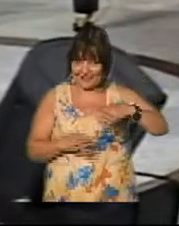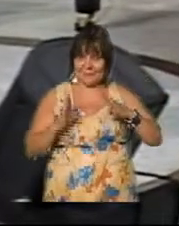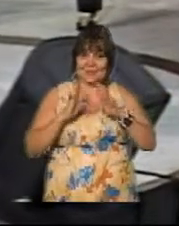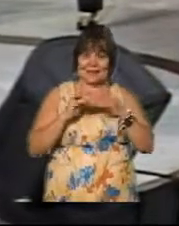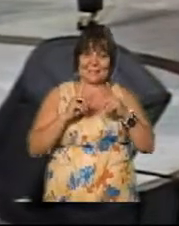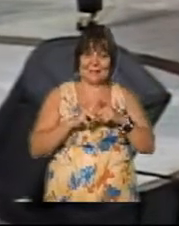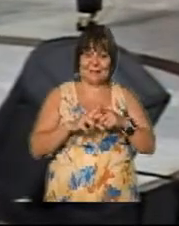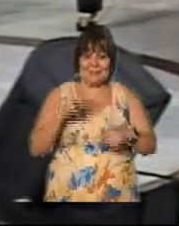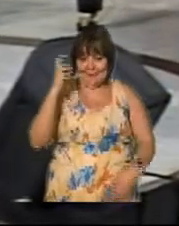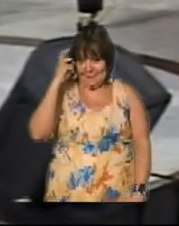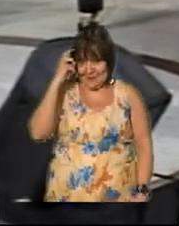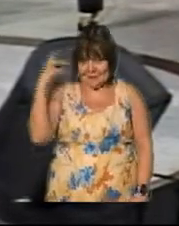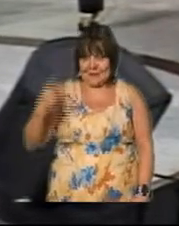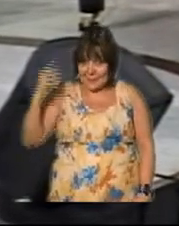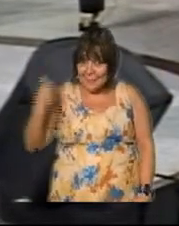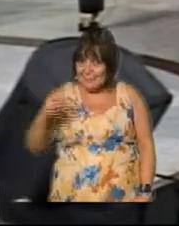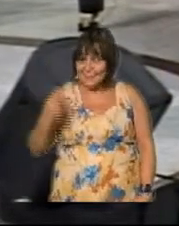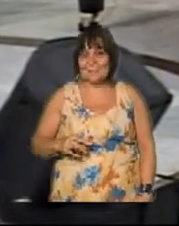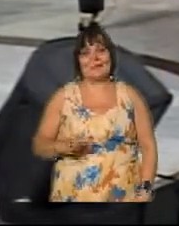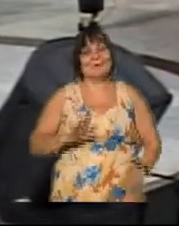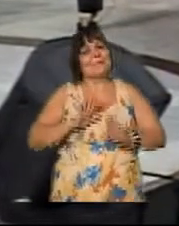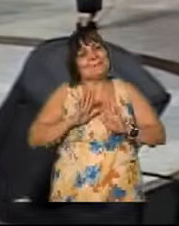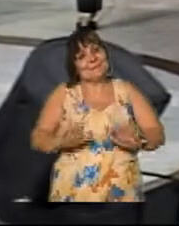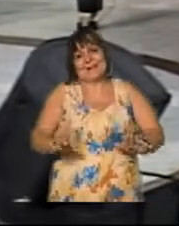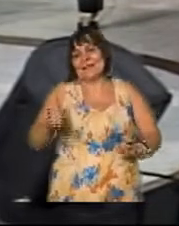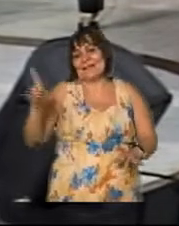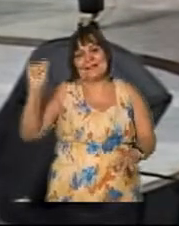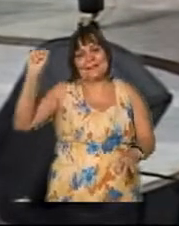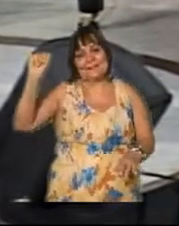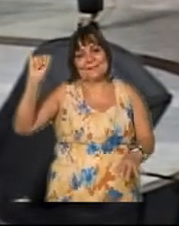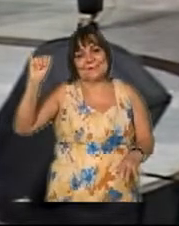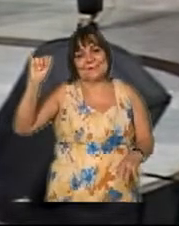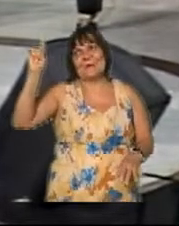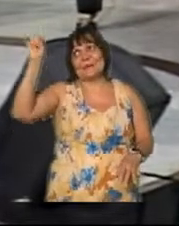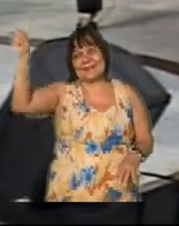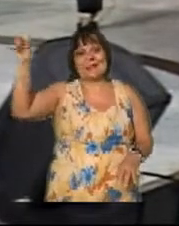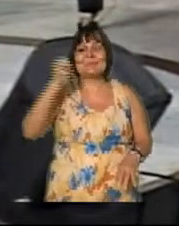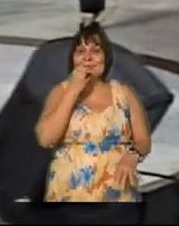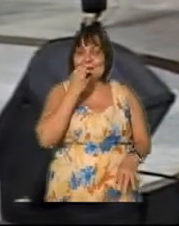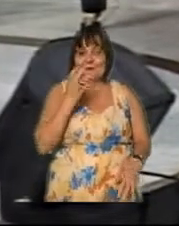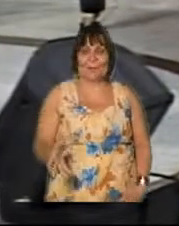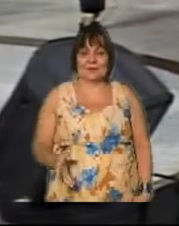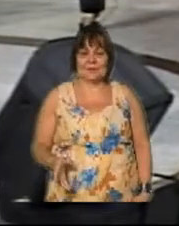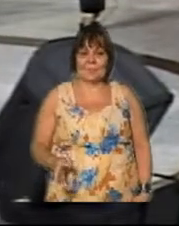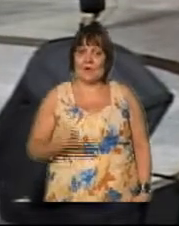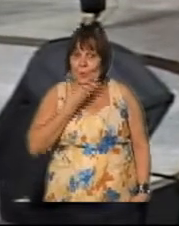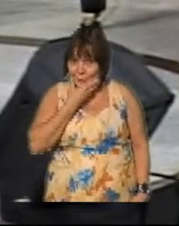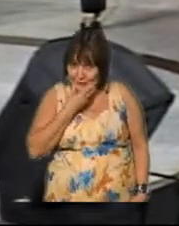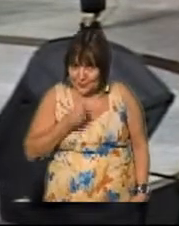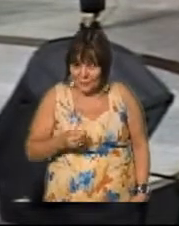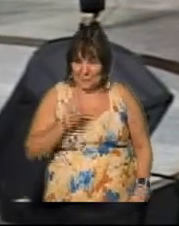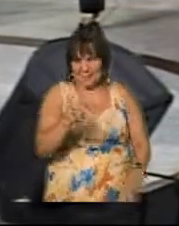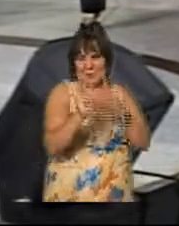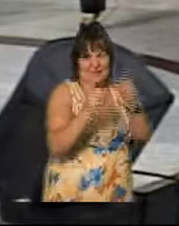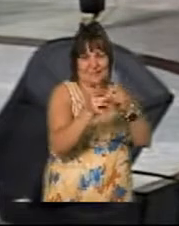preparado para levar um cajadão, só que ele não imputa pecados. Os homens gostam de acusar os outros, gostam de imputar, botar